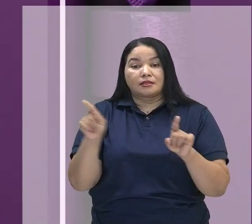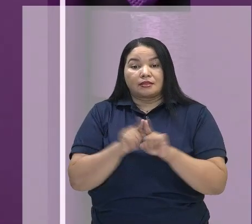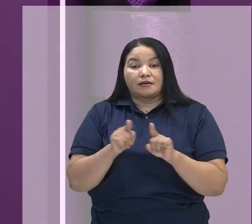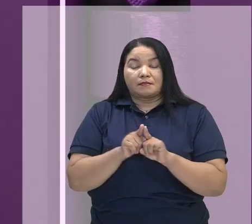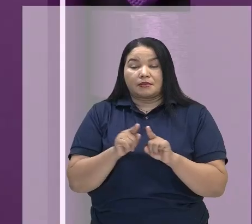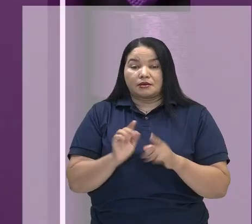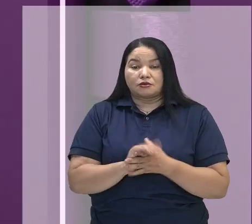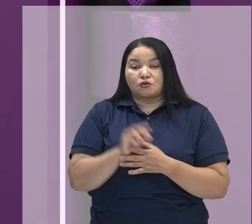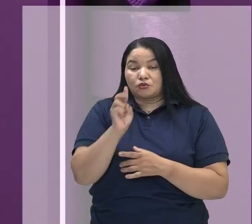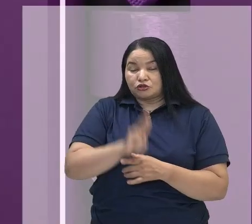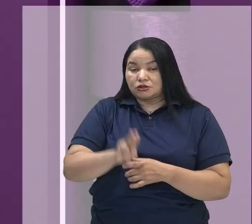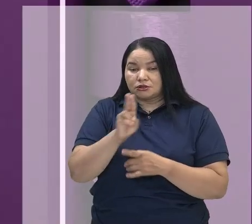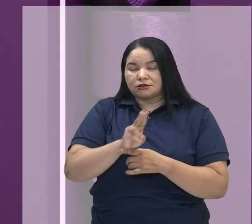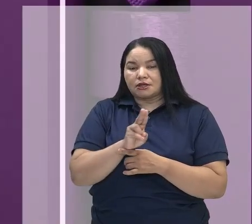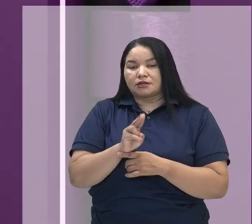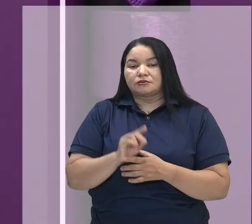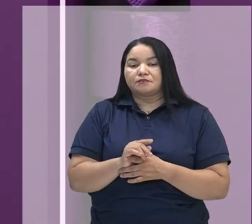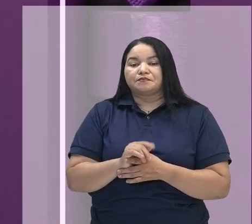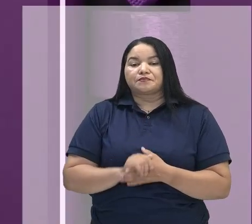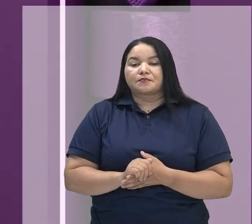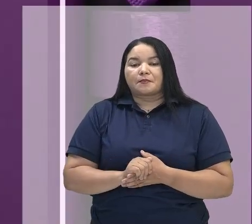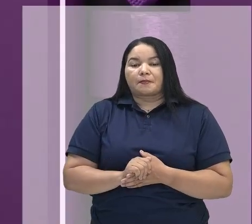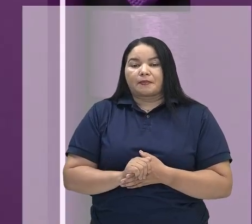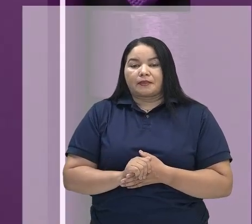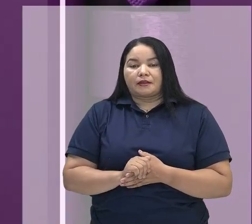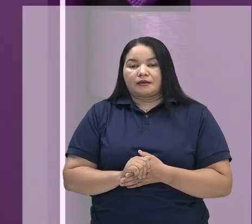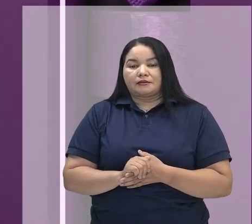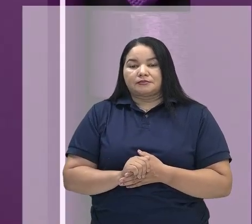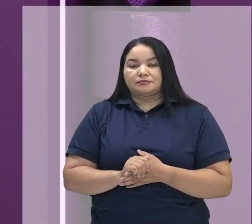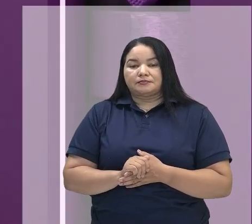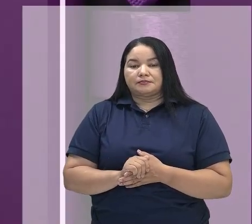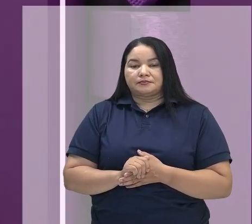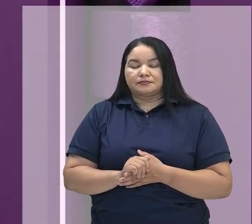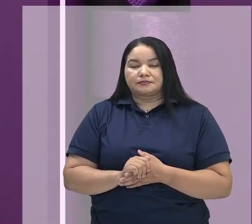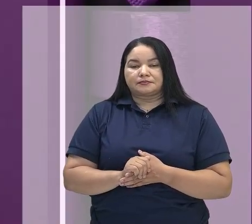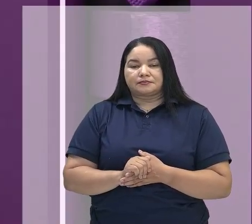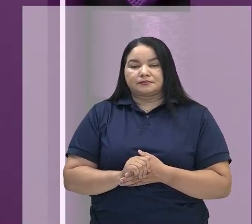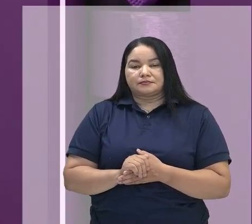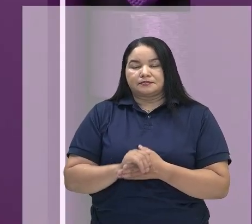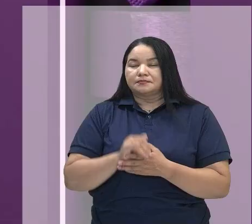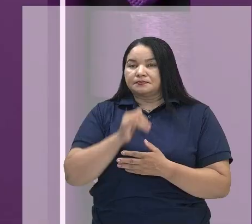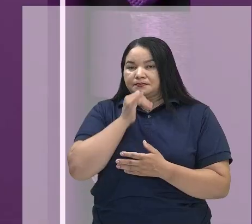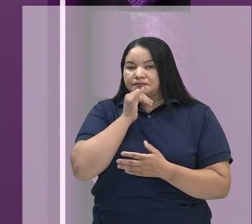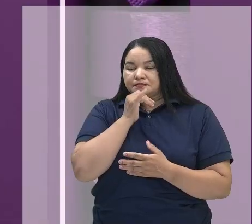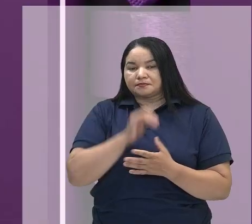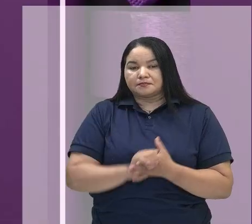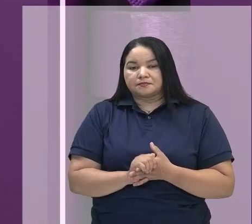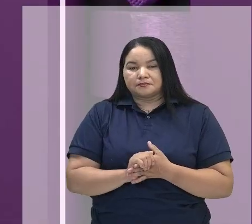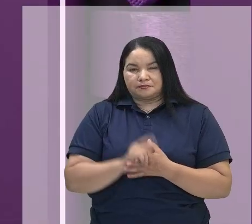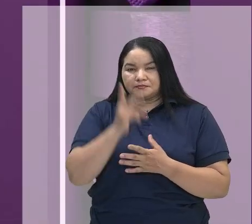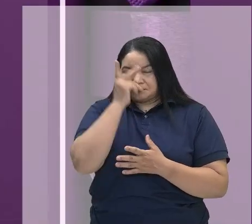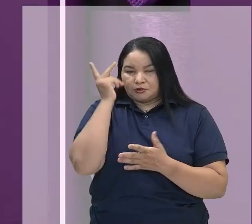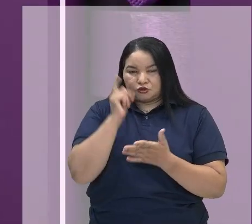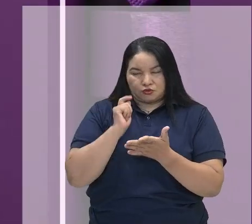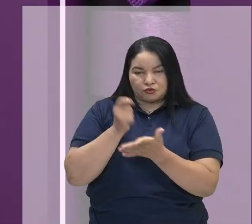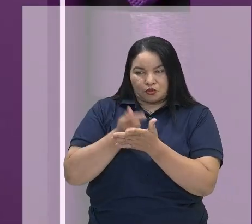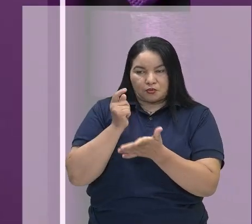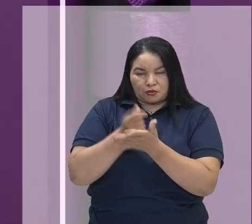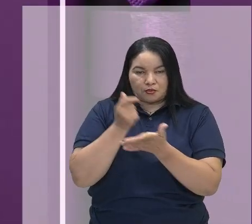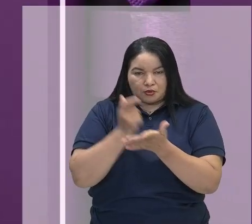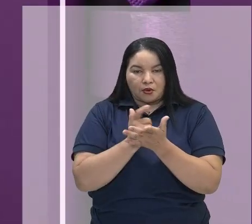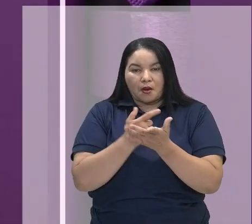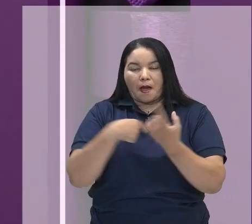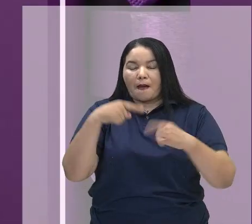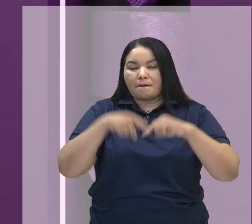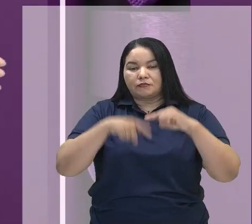é utilizado para você verificar, por exemplo, como está a satisfação de consumidores por determinado produto. Então,